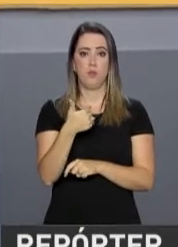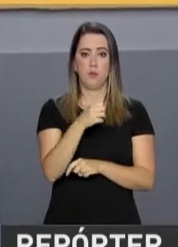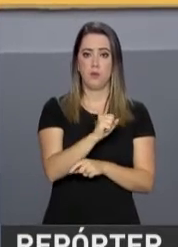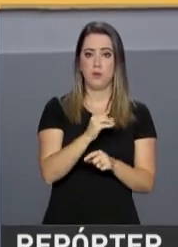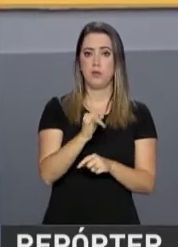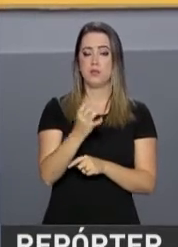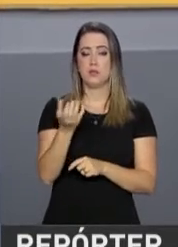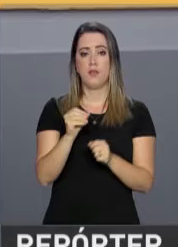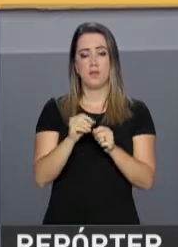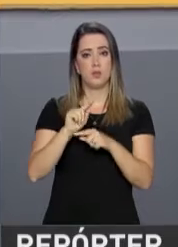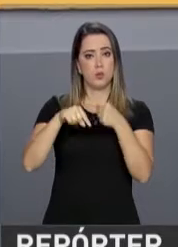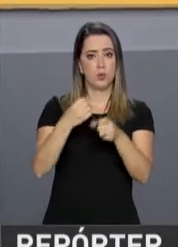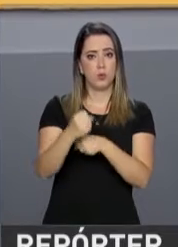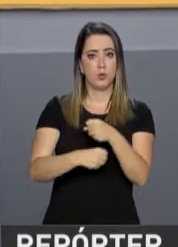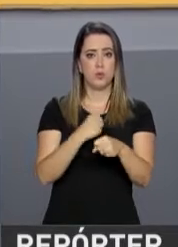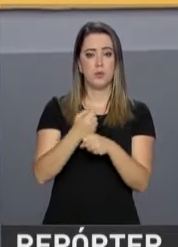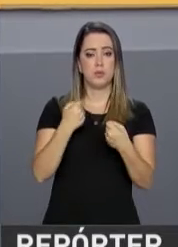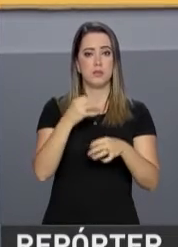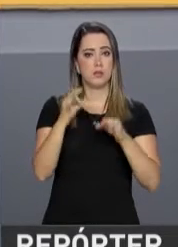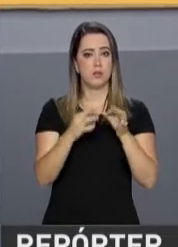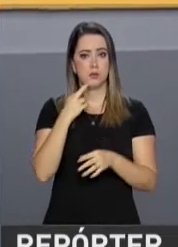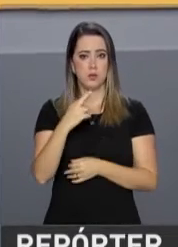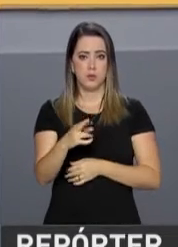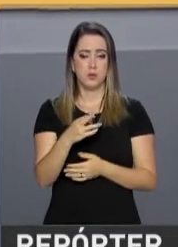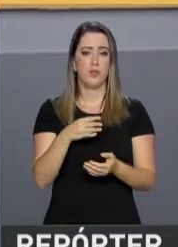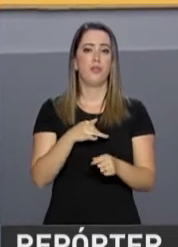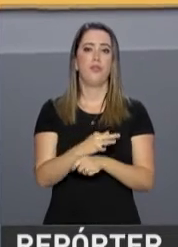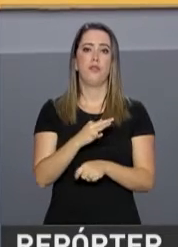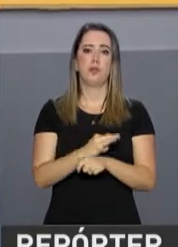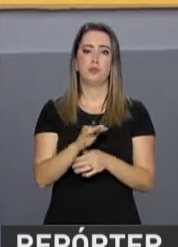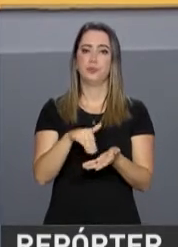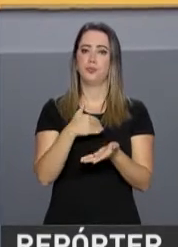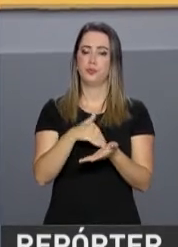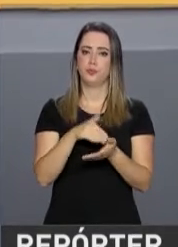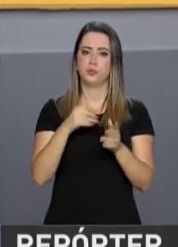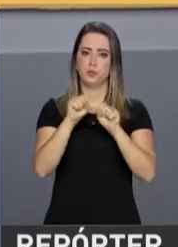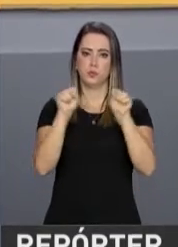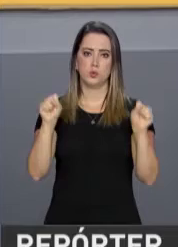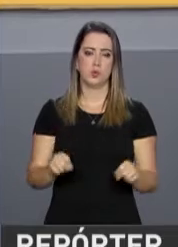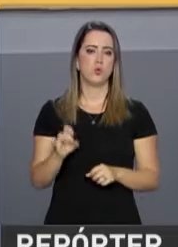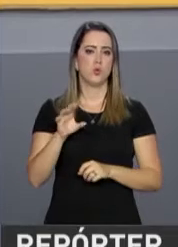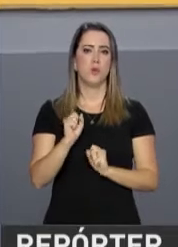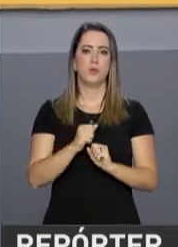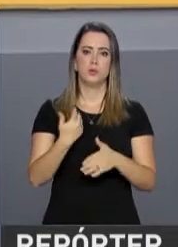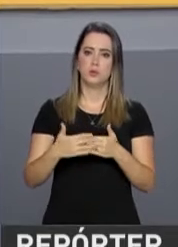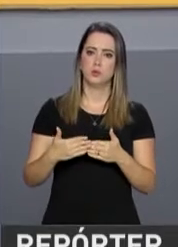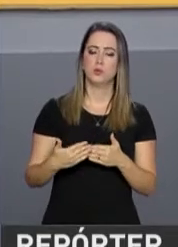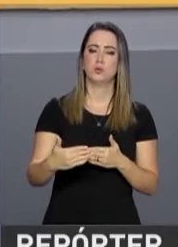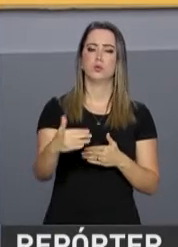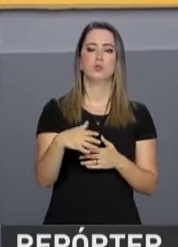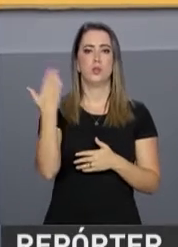edição do próximo ano terá que justificar a ausência na hora da inscrição no sistema só assim o aluno manter a gratuidade no